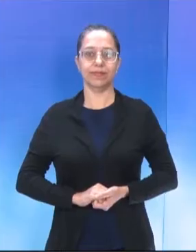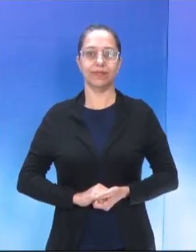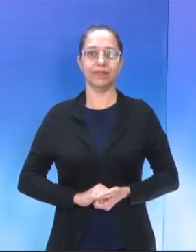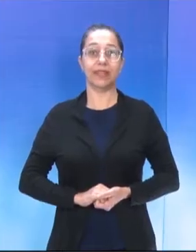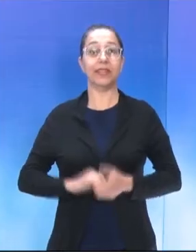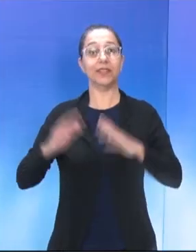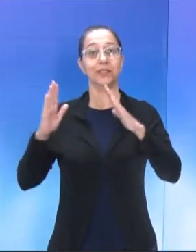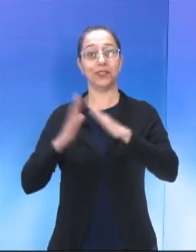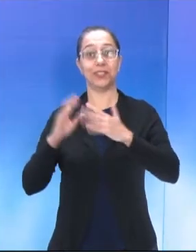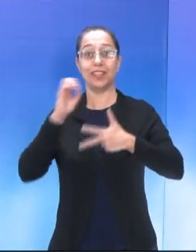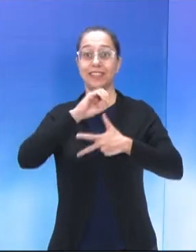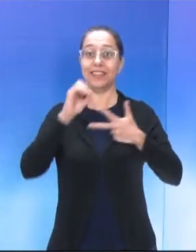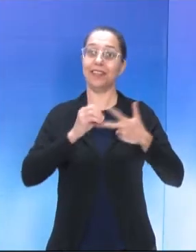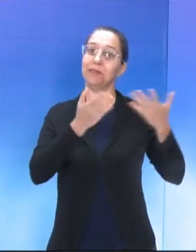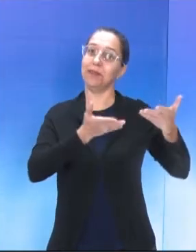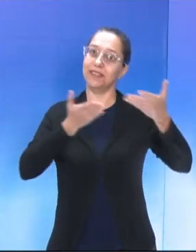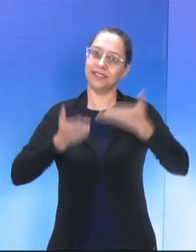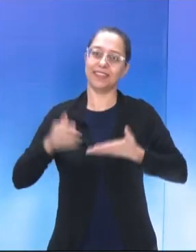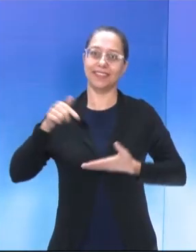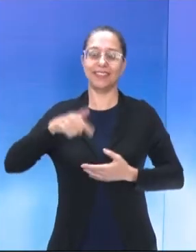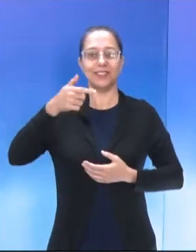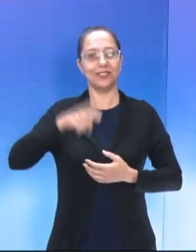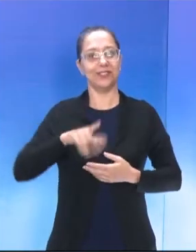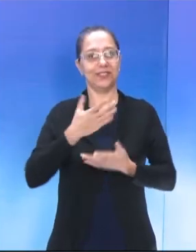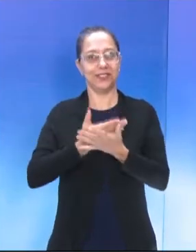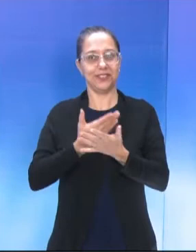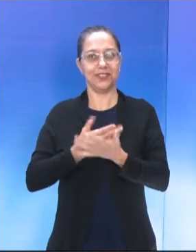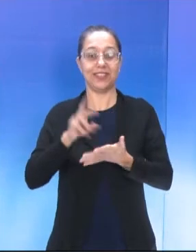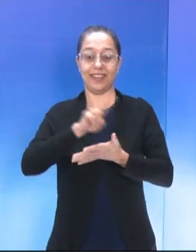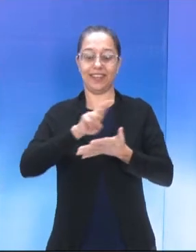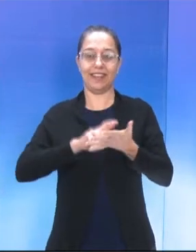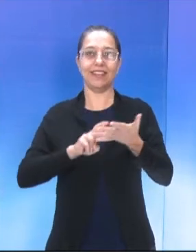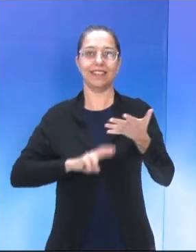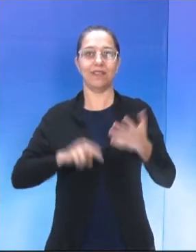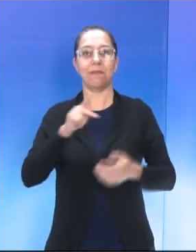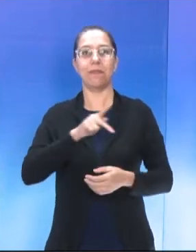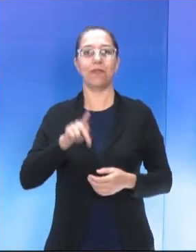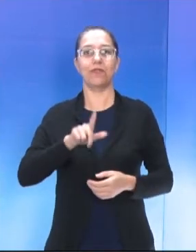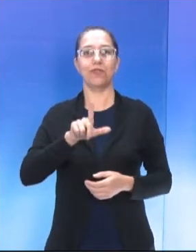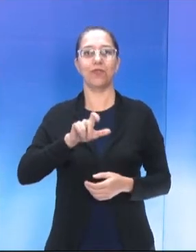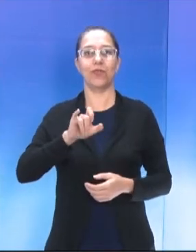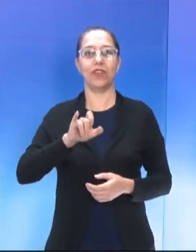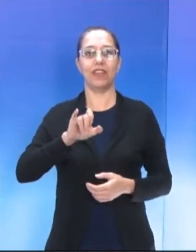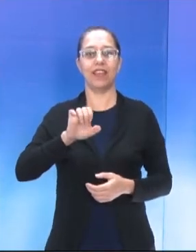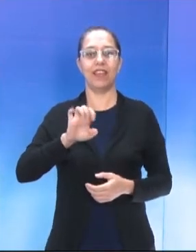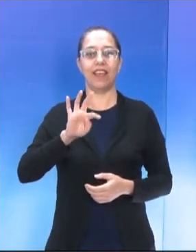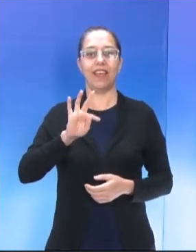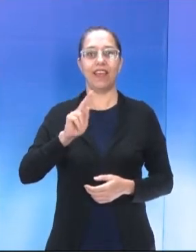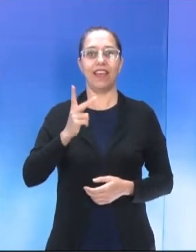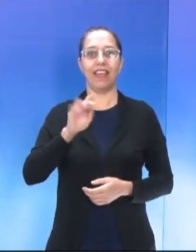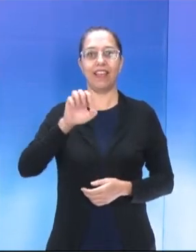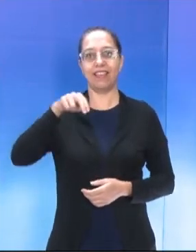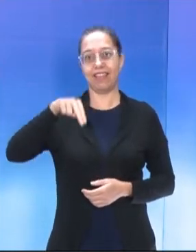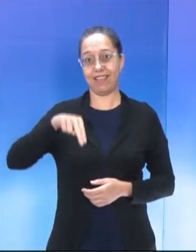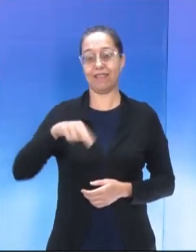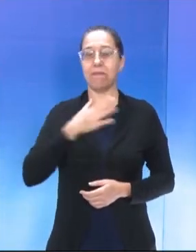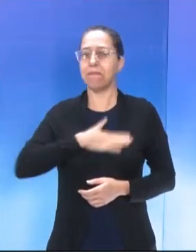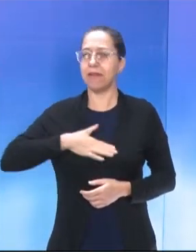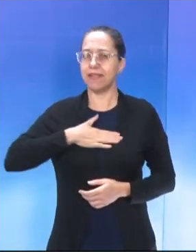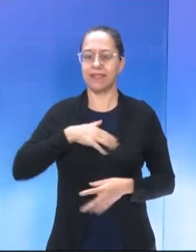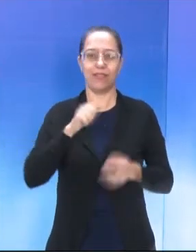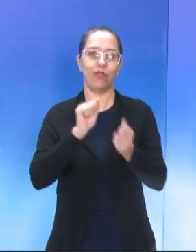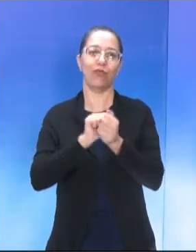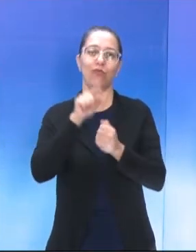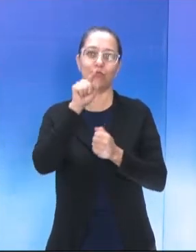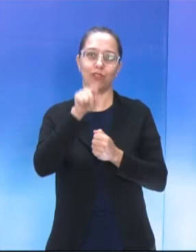Tô de casa no Enem, seja bem-vindo, mais um encontro, redação, sou o professor Lieten, tem sido um prazer estar com você